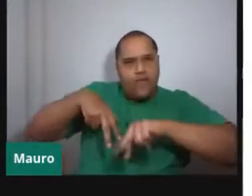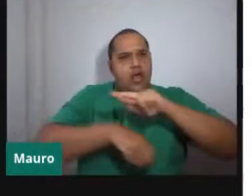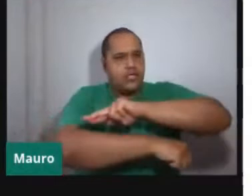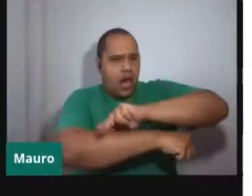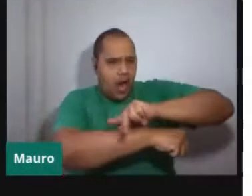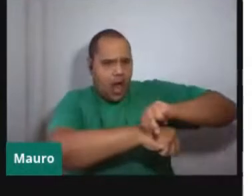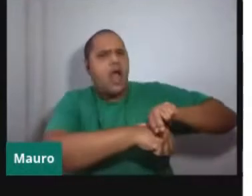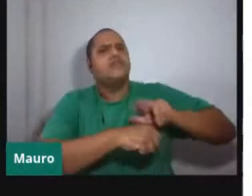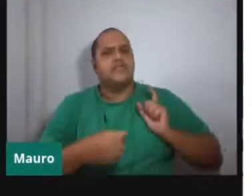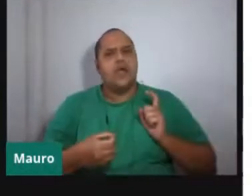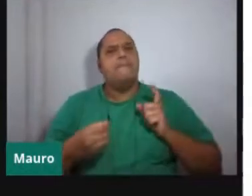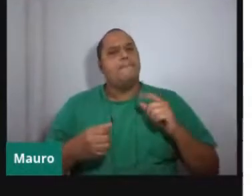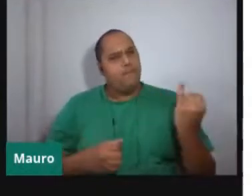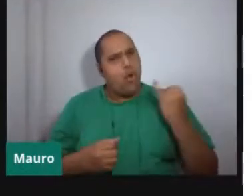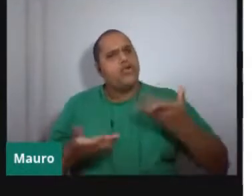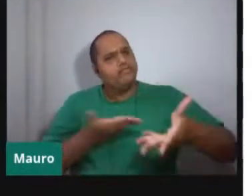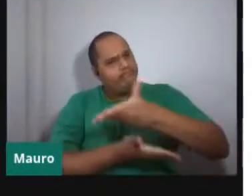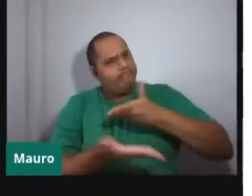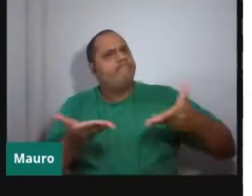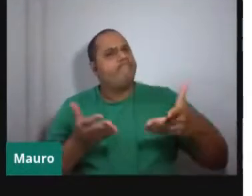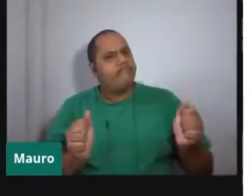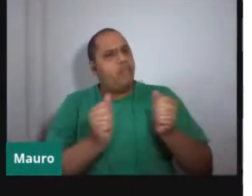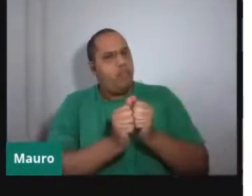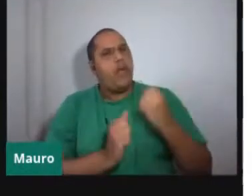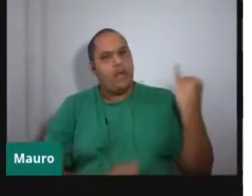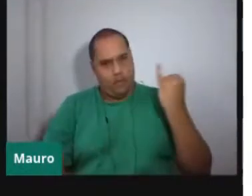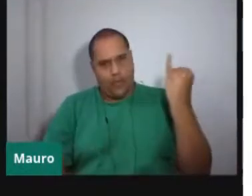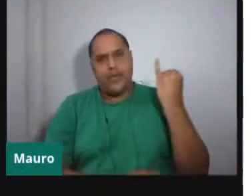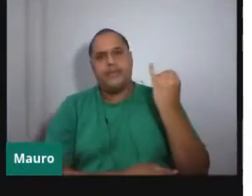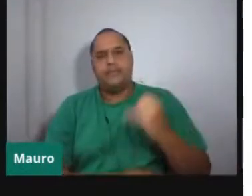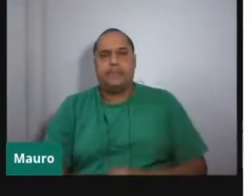acha que esse princípio da diversidade ele é muito importante.